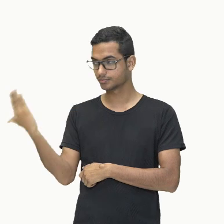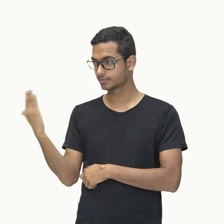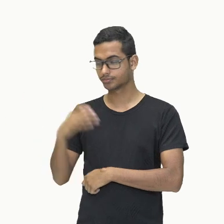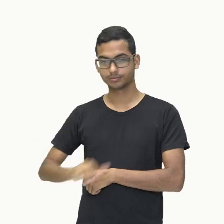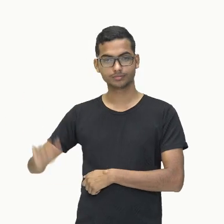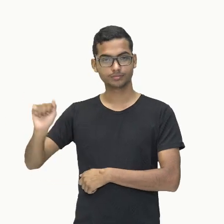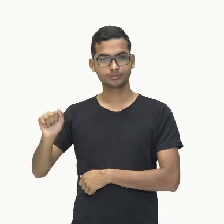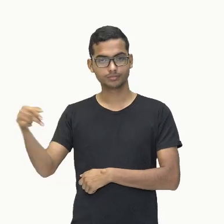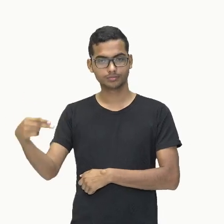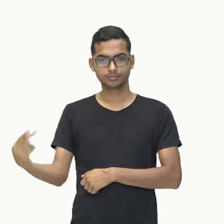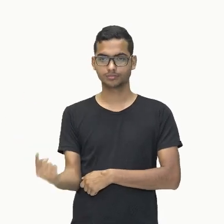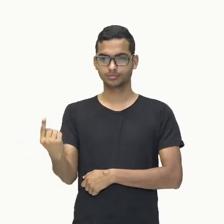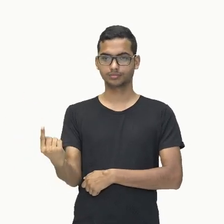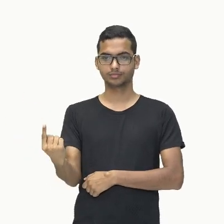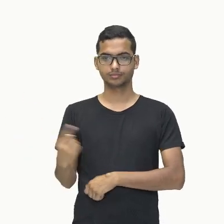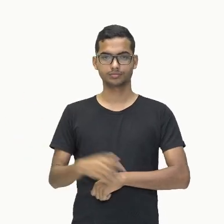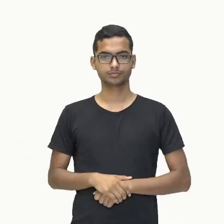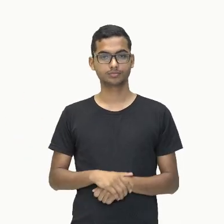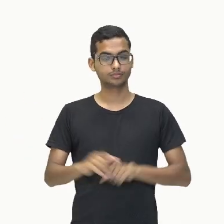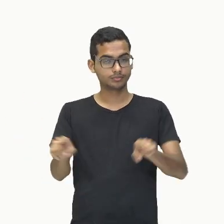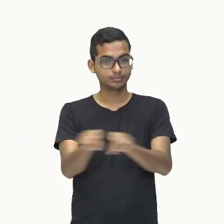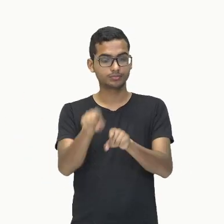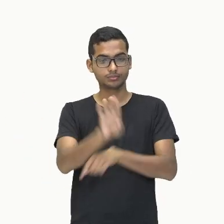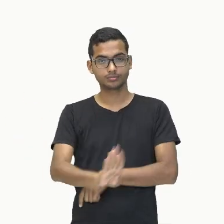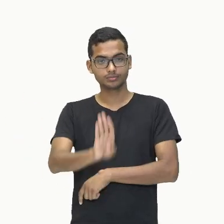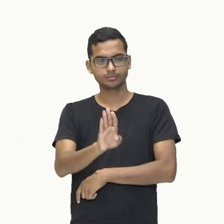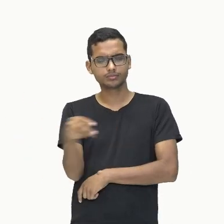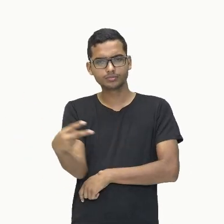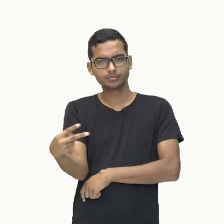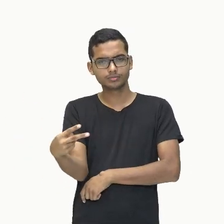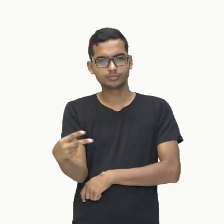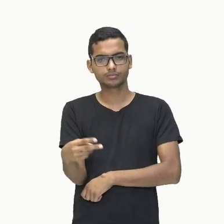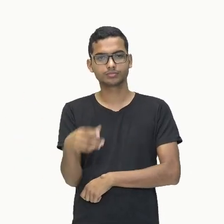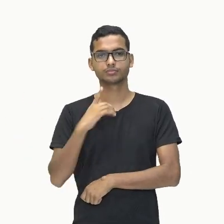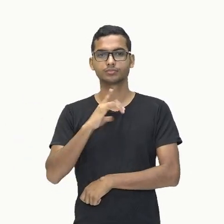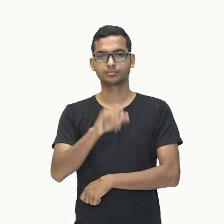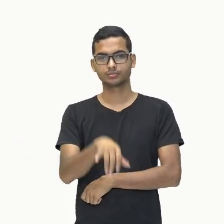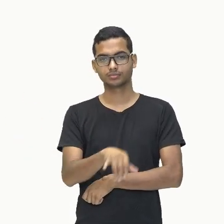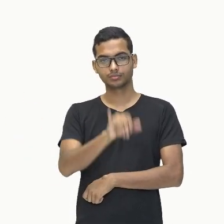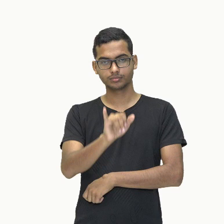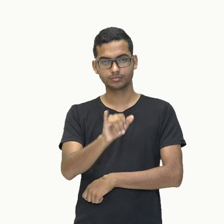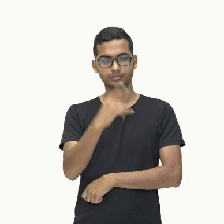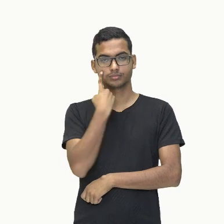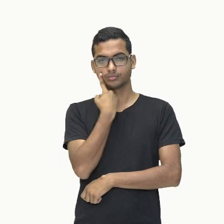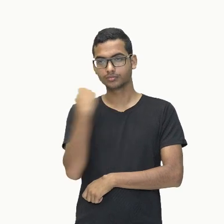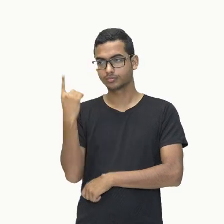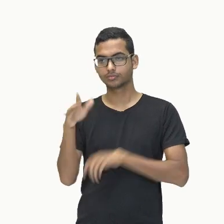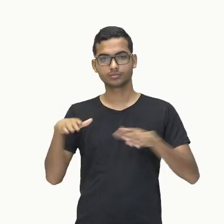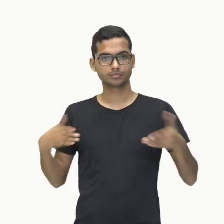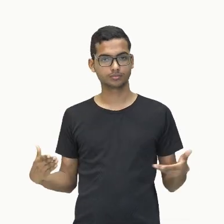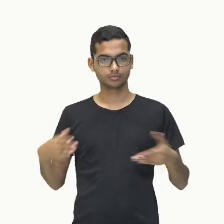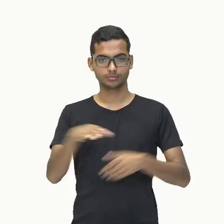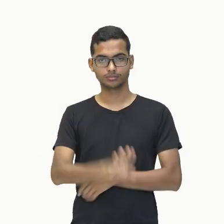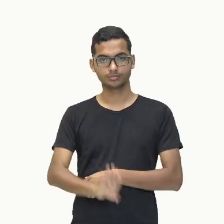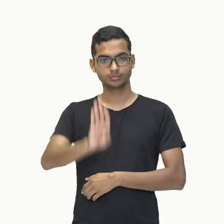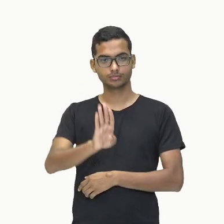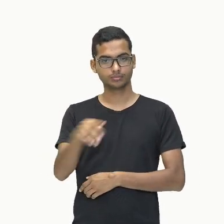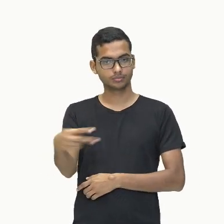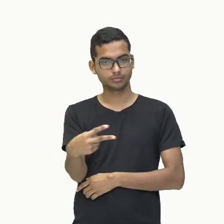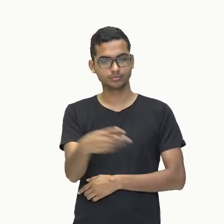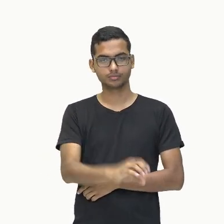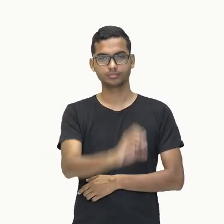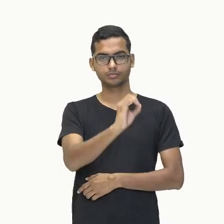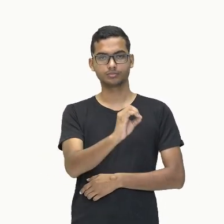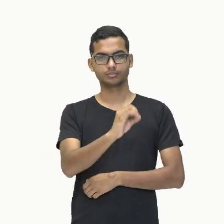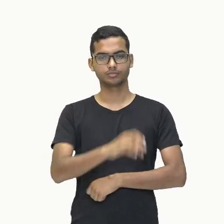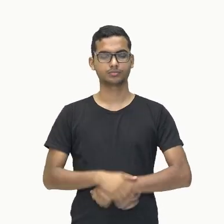1. O valor de B é aquele que acompanha y. Então, nesse caso aqui, ó, o B é